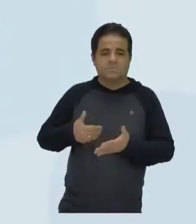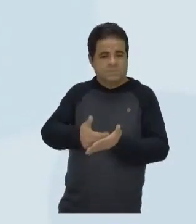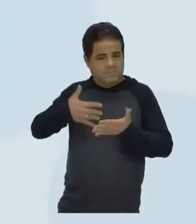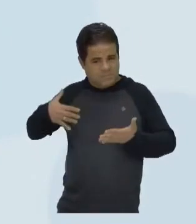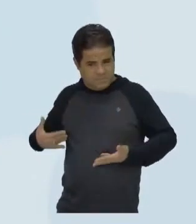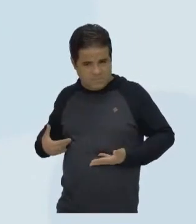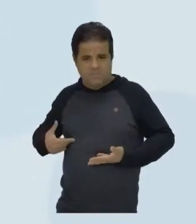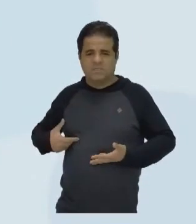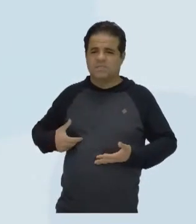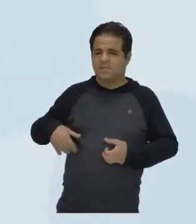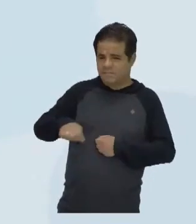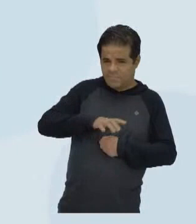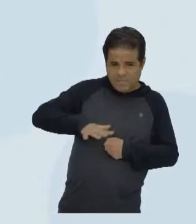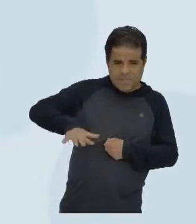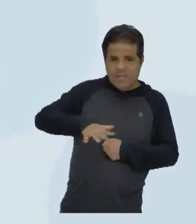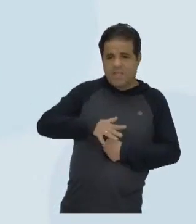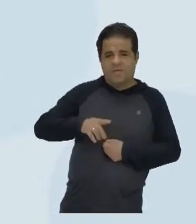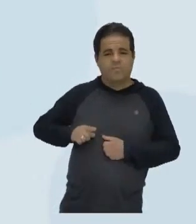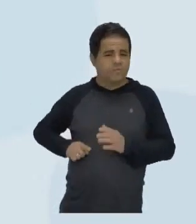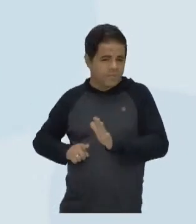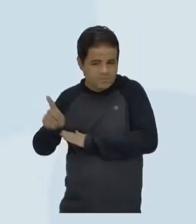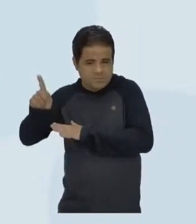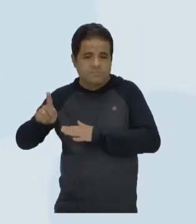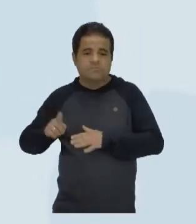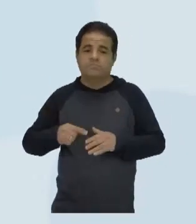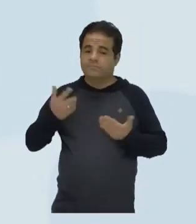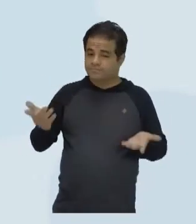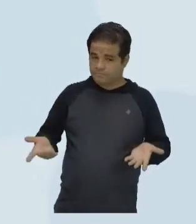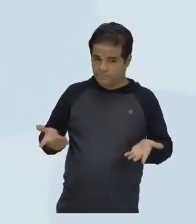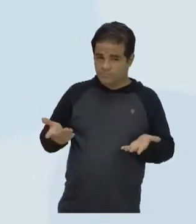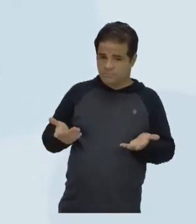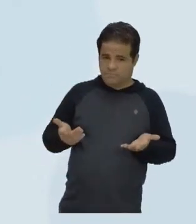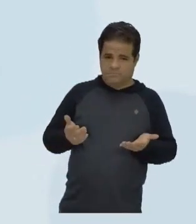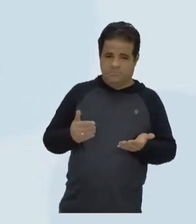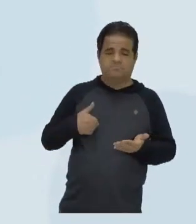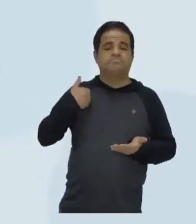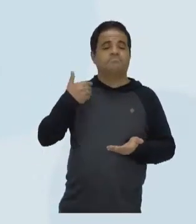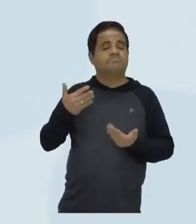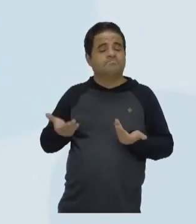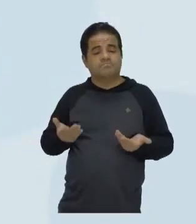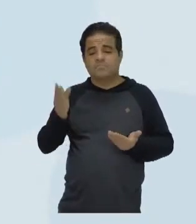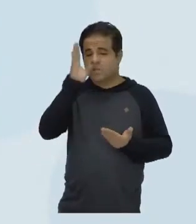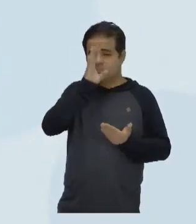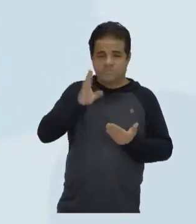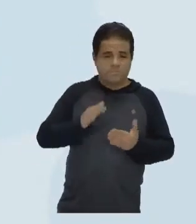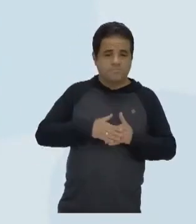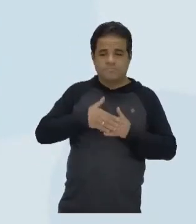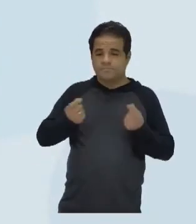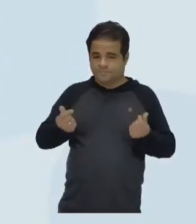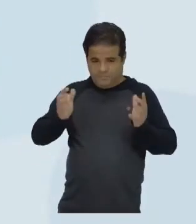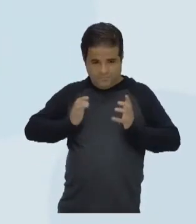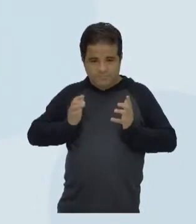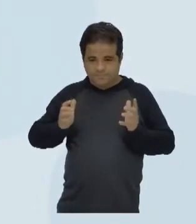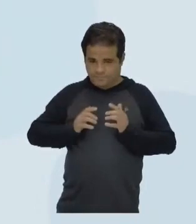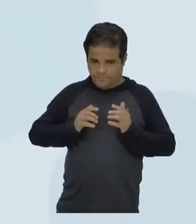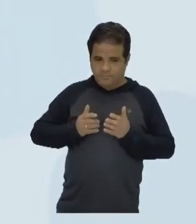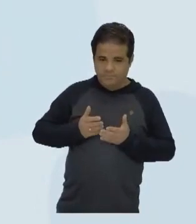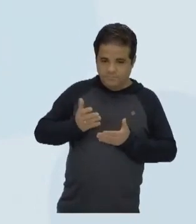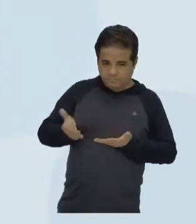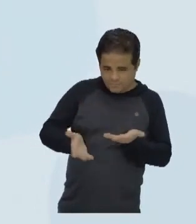estatísticas sobre tendência do mercado, a pergunta que aparece é a seguinte: até que ponto os brasileiros mais ricos